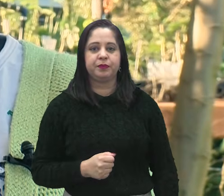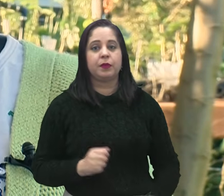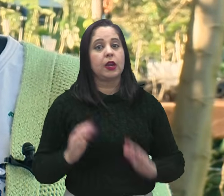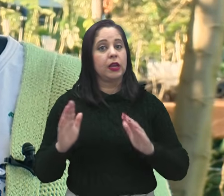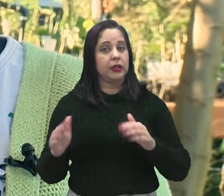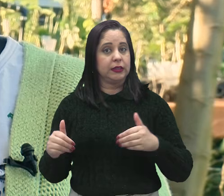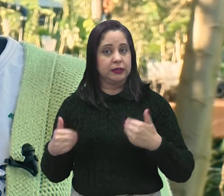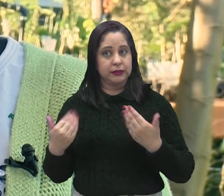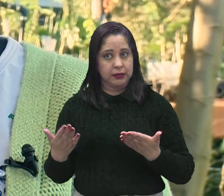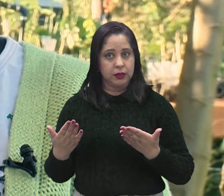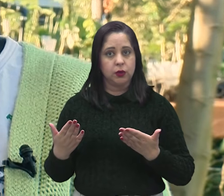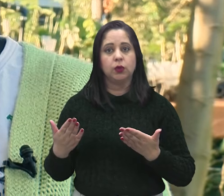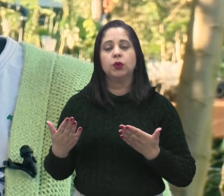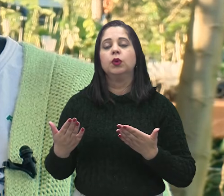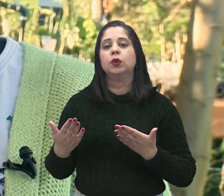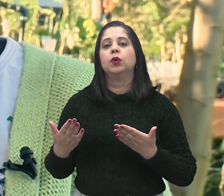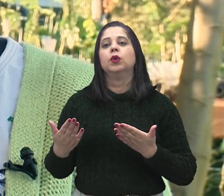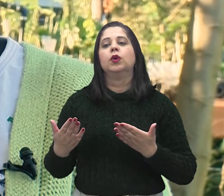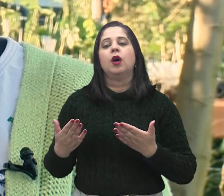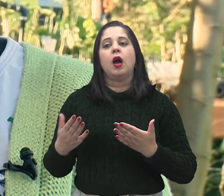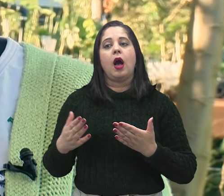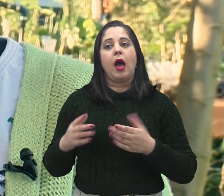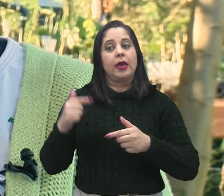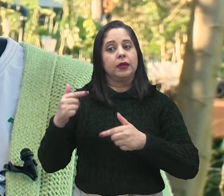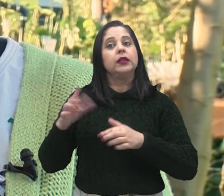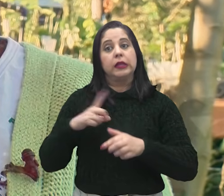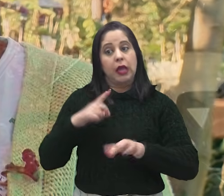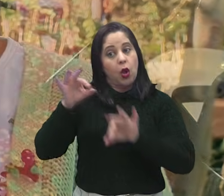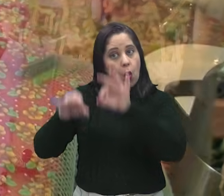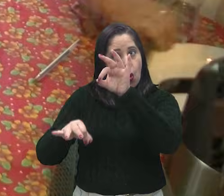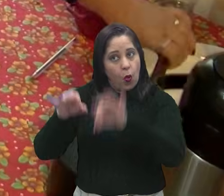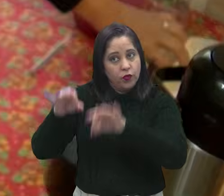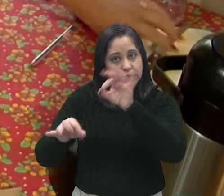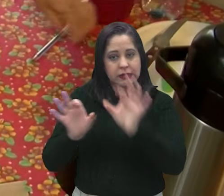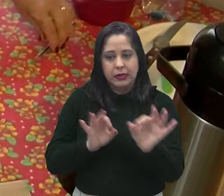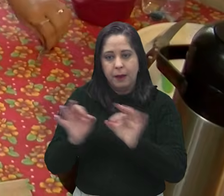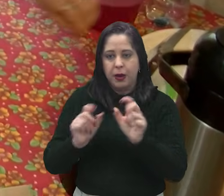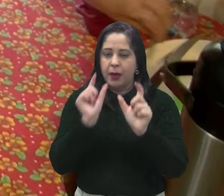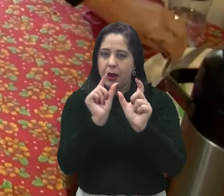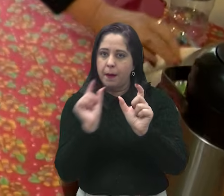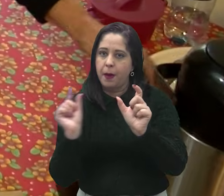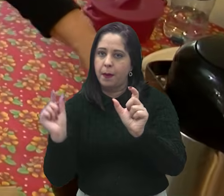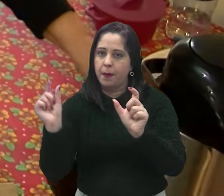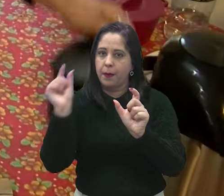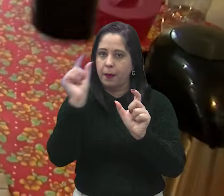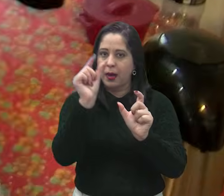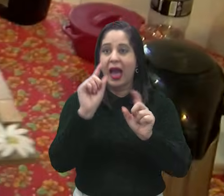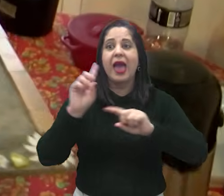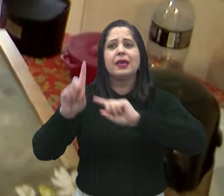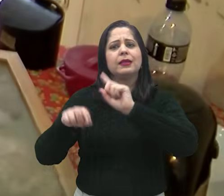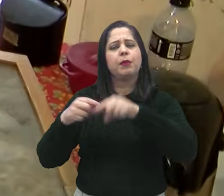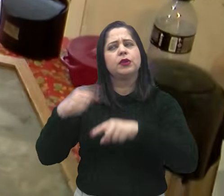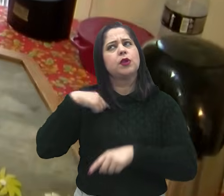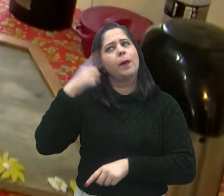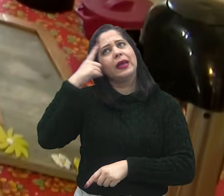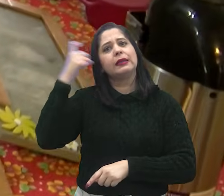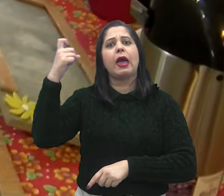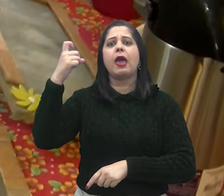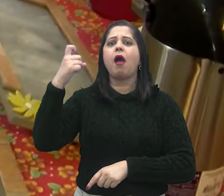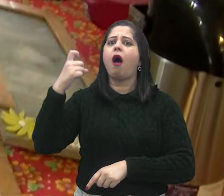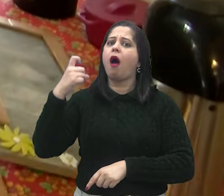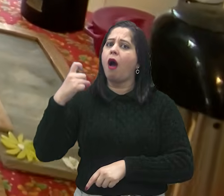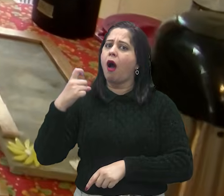oficina, nasceu a ideia de fazer umas placas para colocar o estágio das composteiras. Eu usando ardósia,